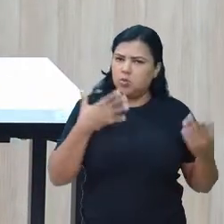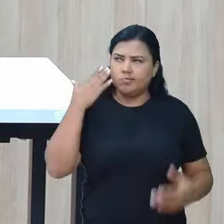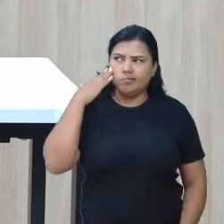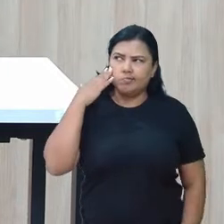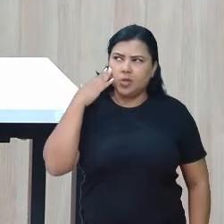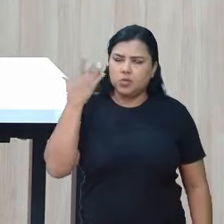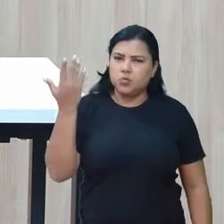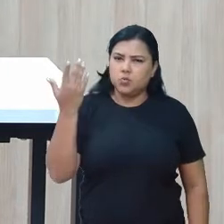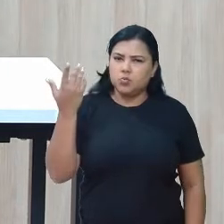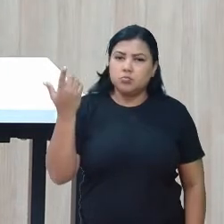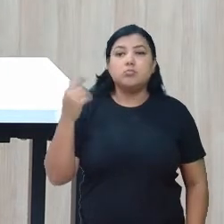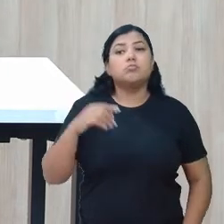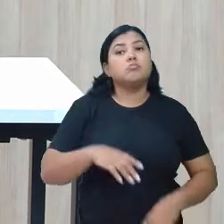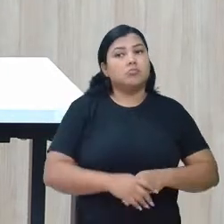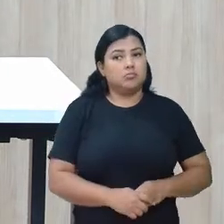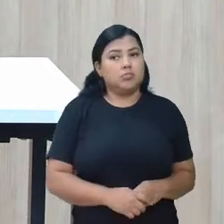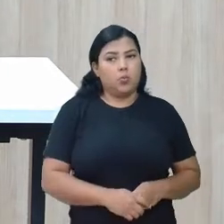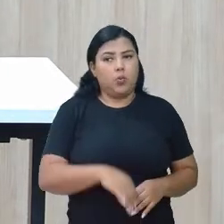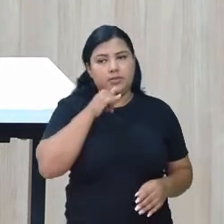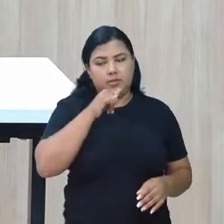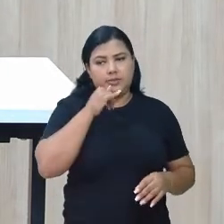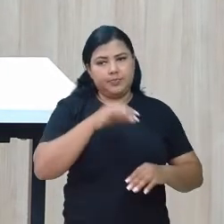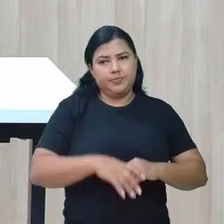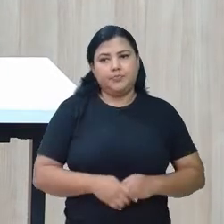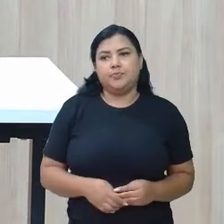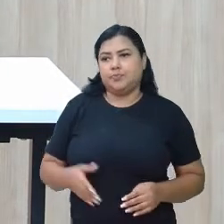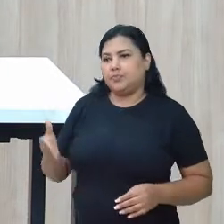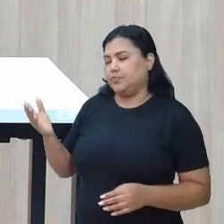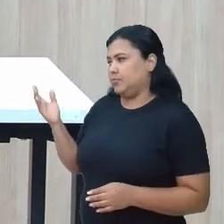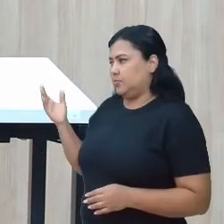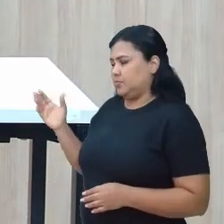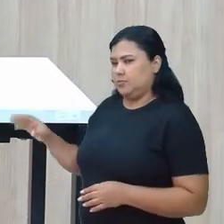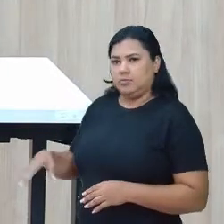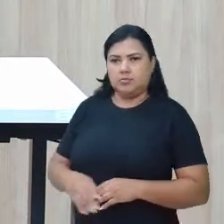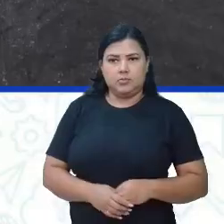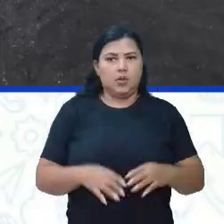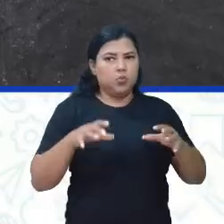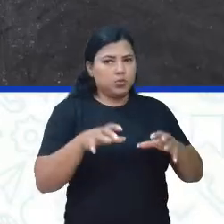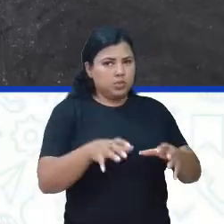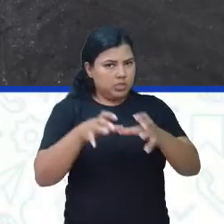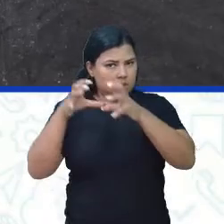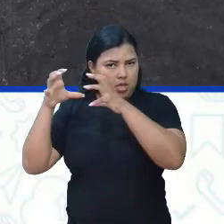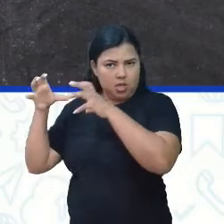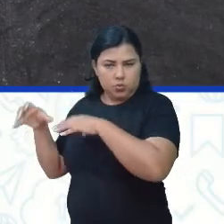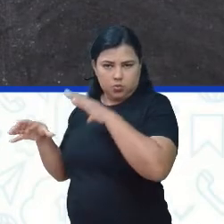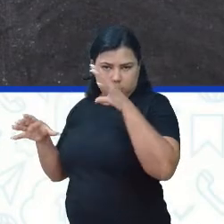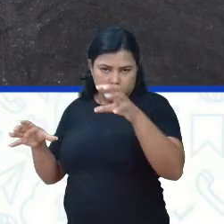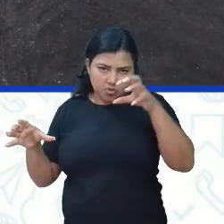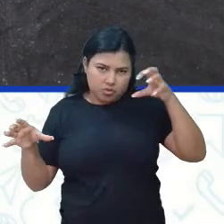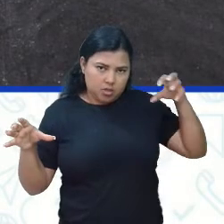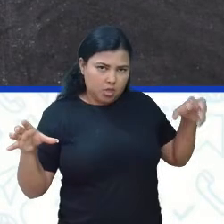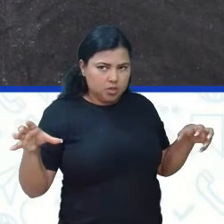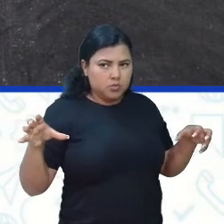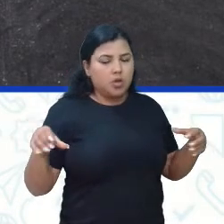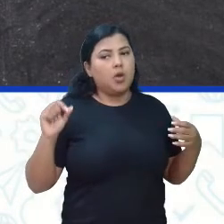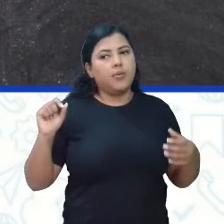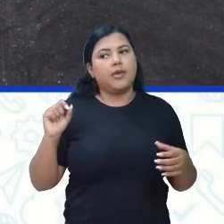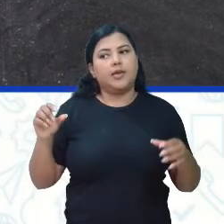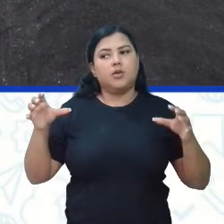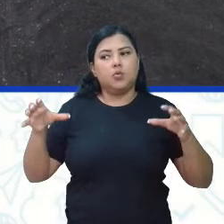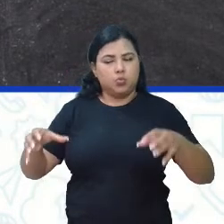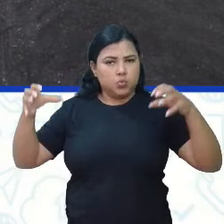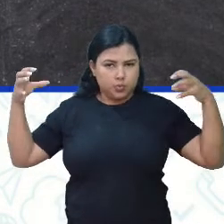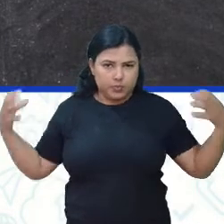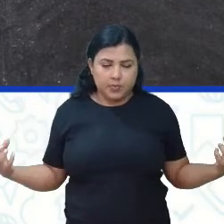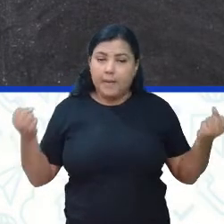simplesmente consigo deduzir. Então, veja, o que aparece aí na ilustração, eu tirando o círculo de um lado e do outro, foi aquela coisa de eu